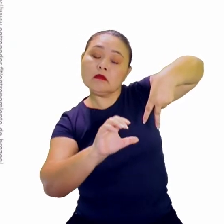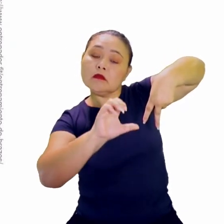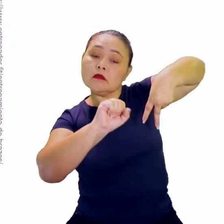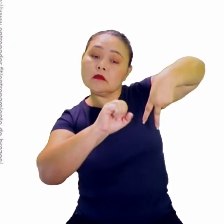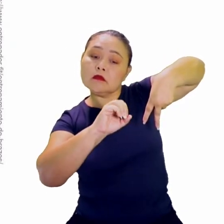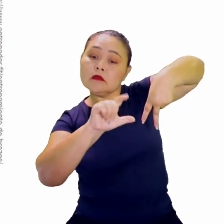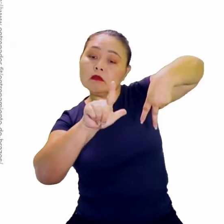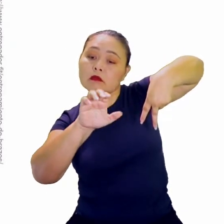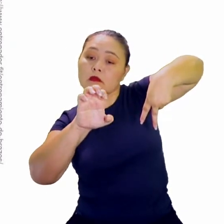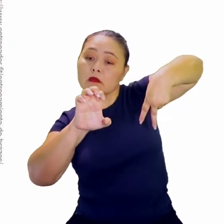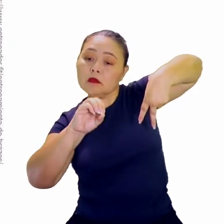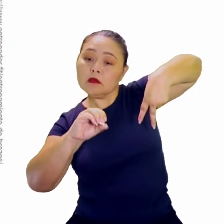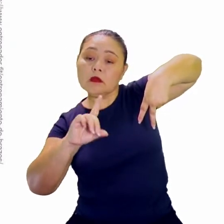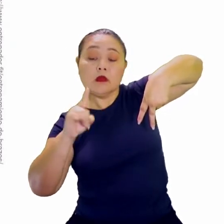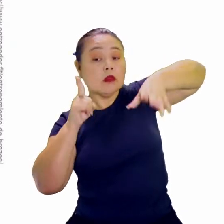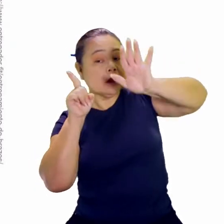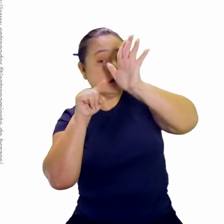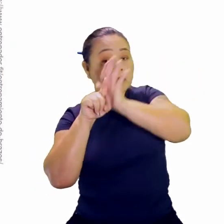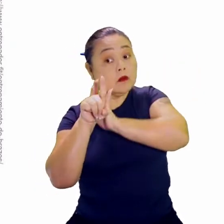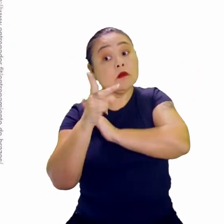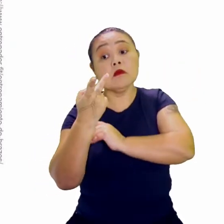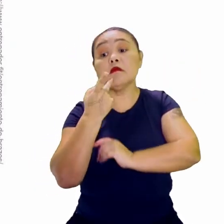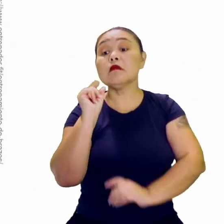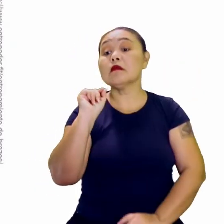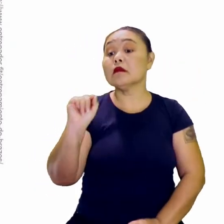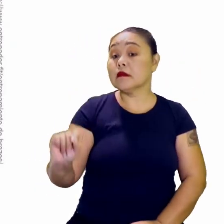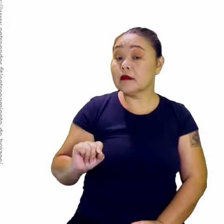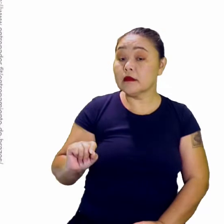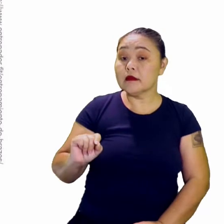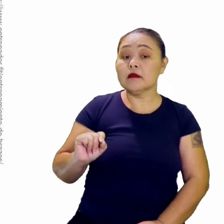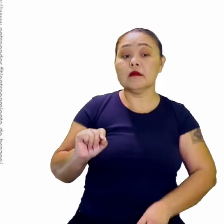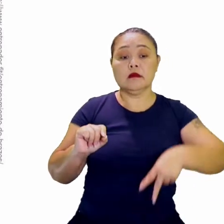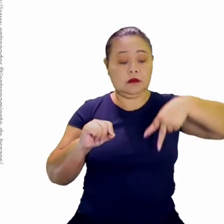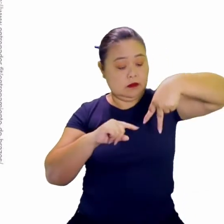sóleo. Pesquisas dizem o quê?